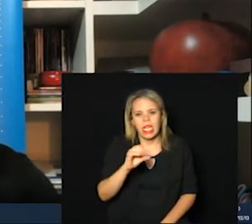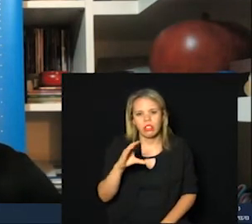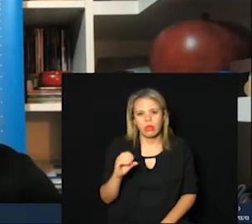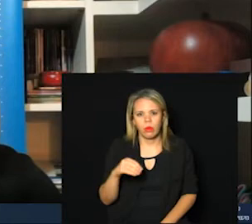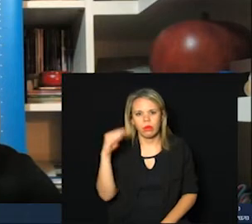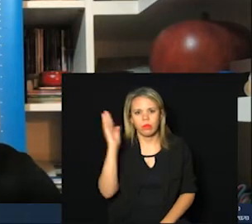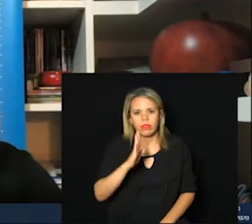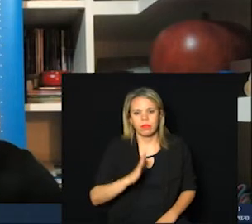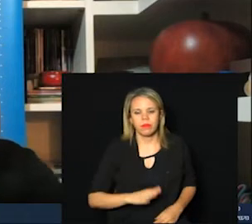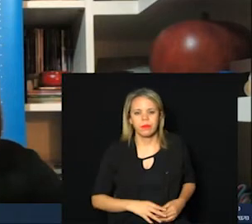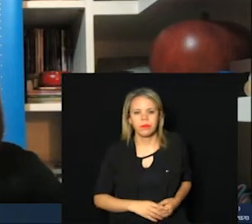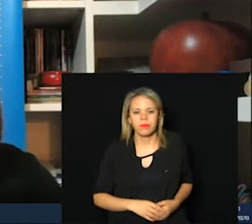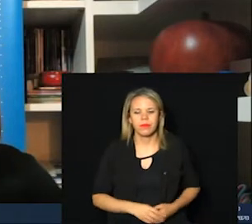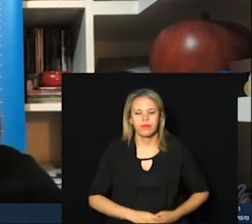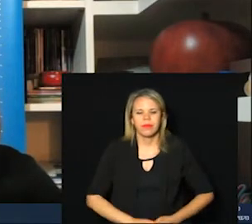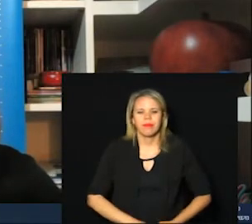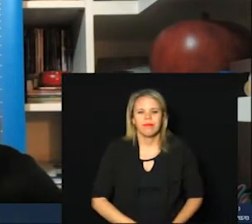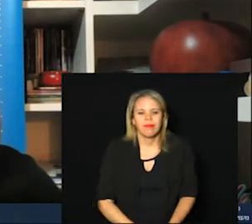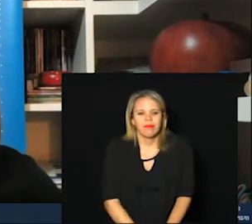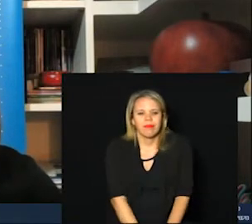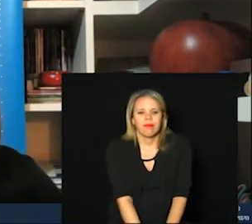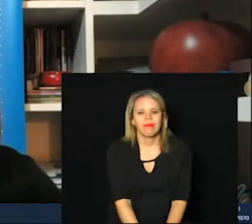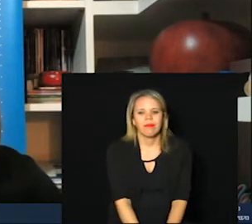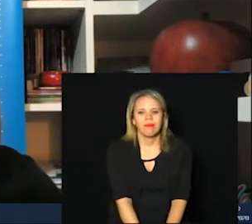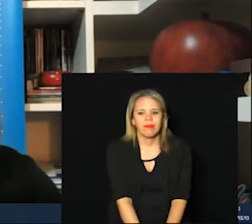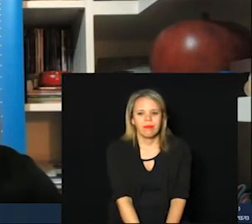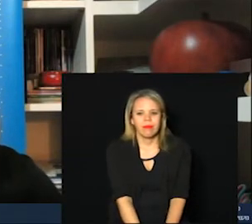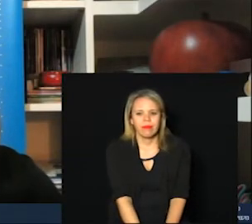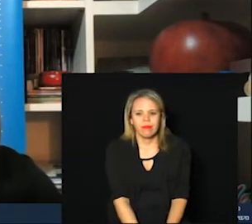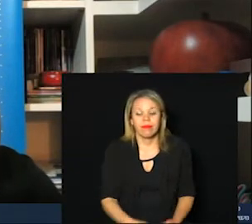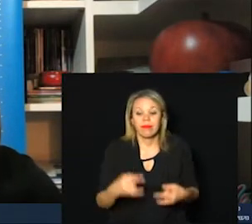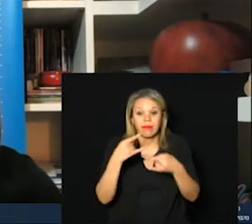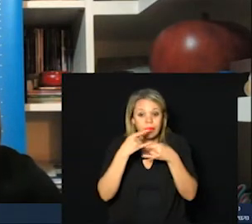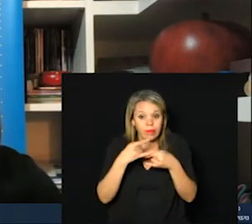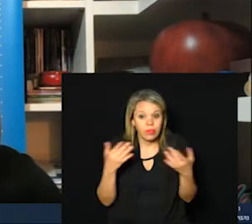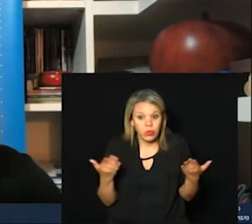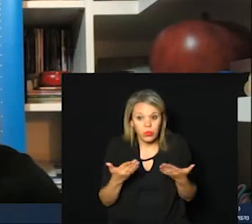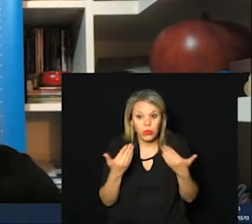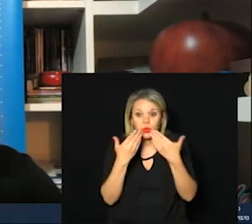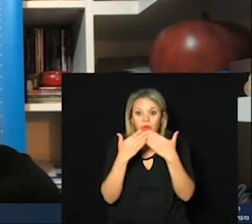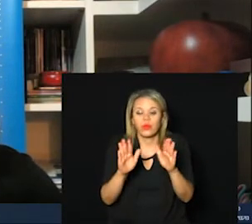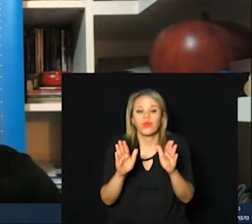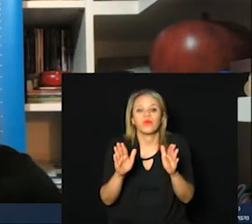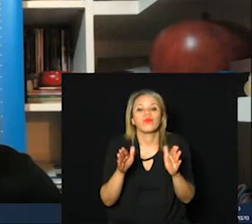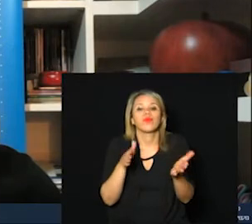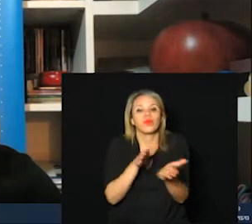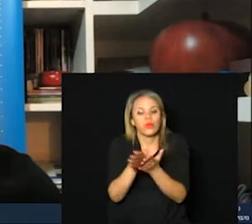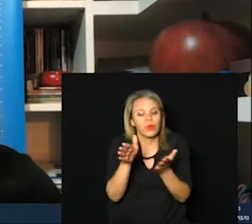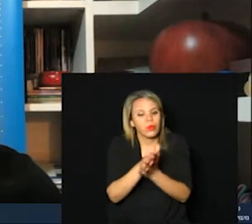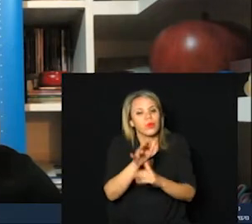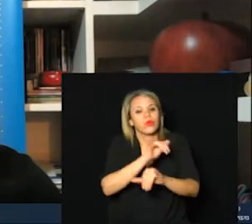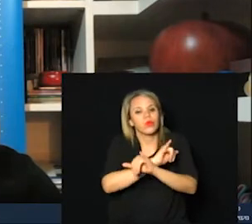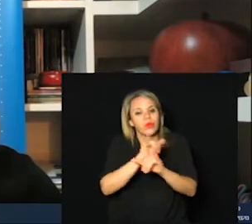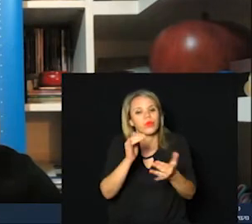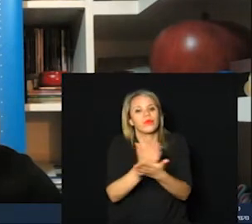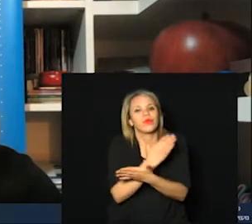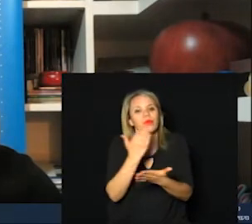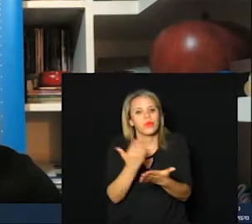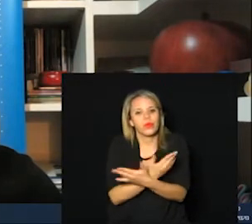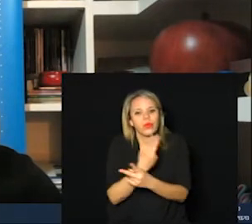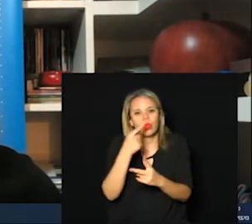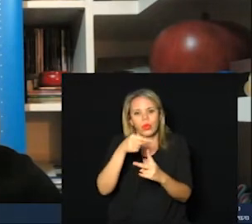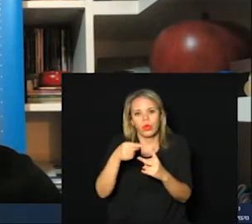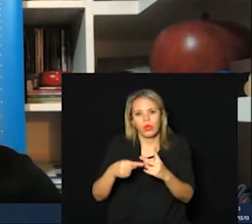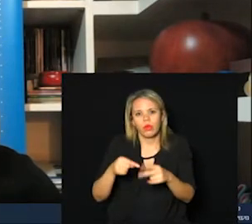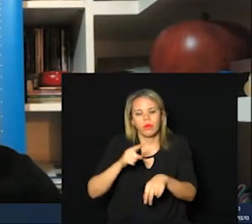né? A nossa live hoje de lançamento desse livro está dividida em 2